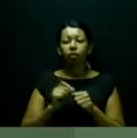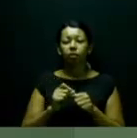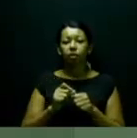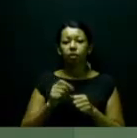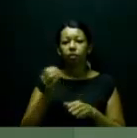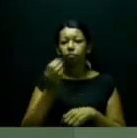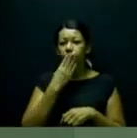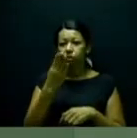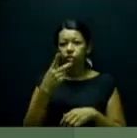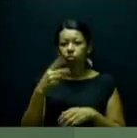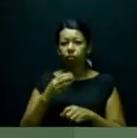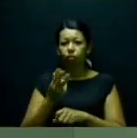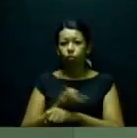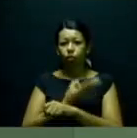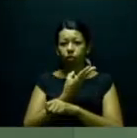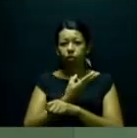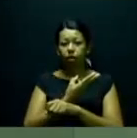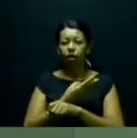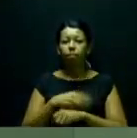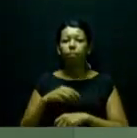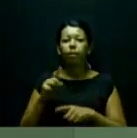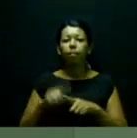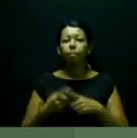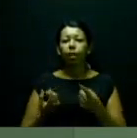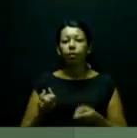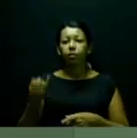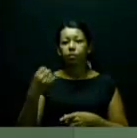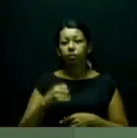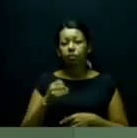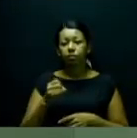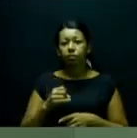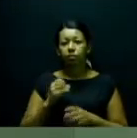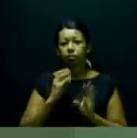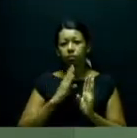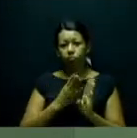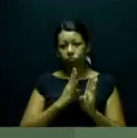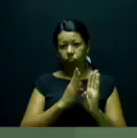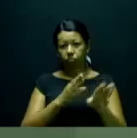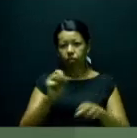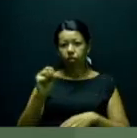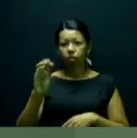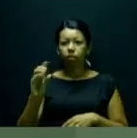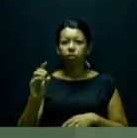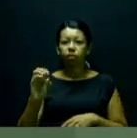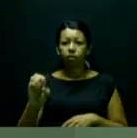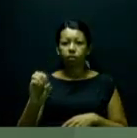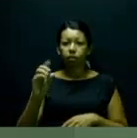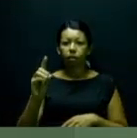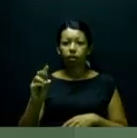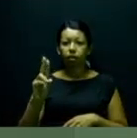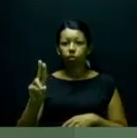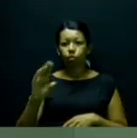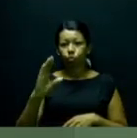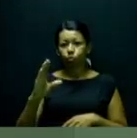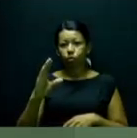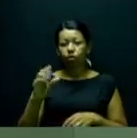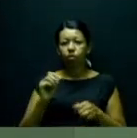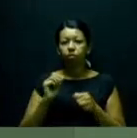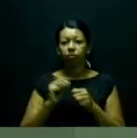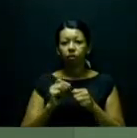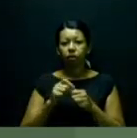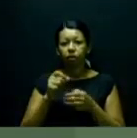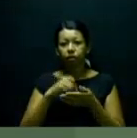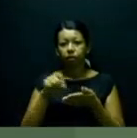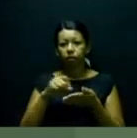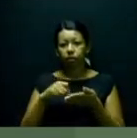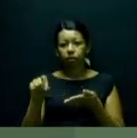solicitação pelo WhatsApp. O critério é pegar fila na Seduc e fazer a inscrição. O